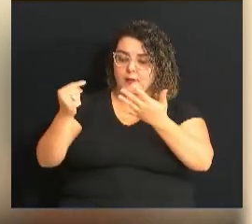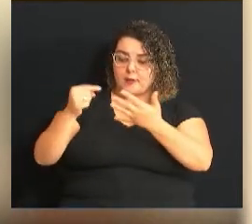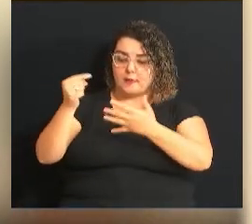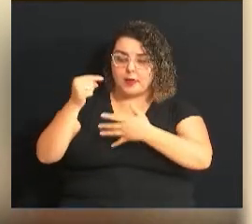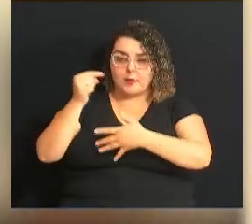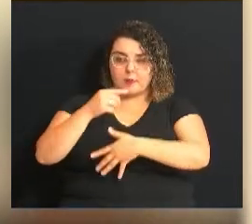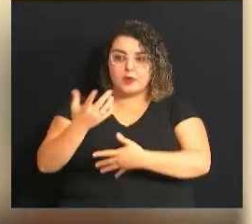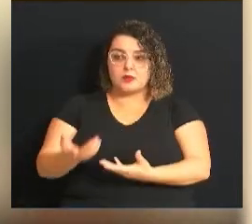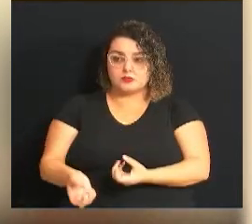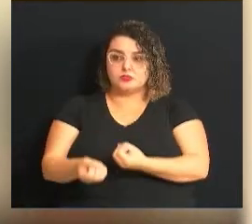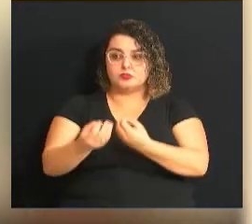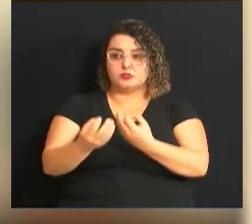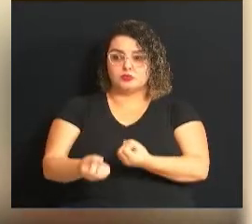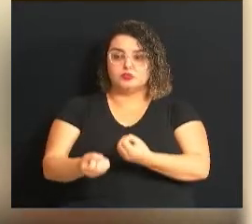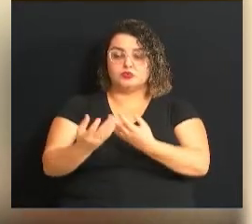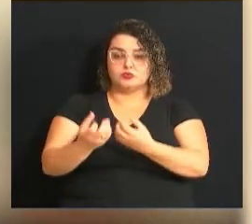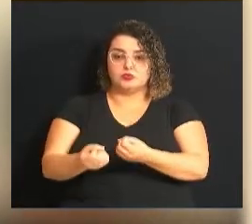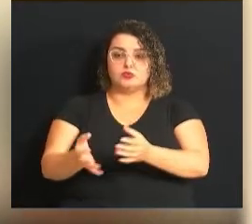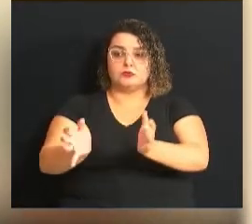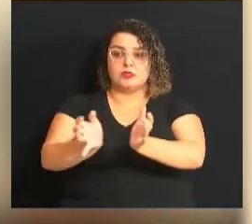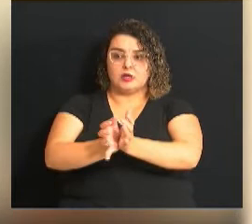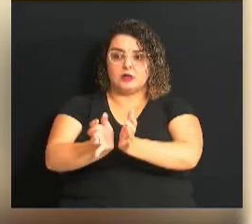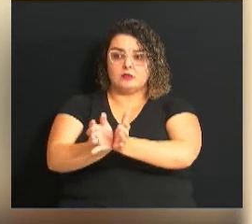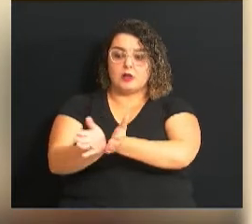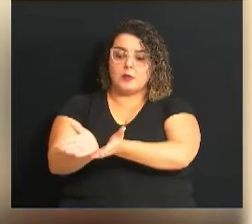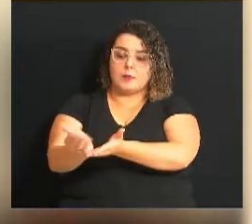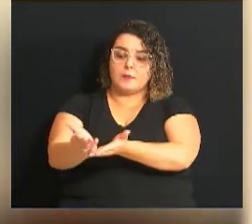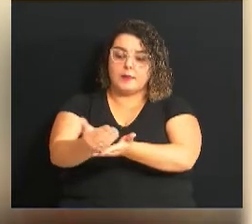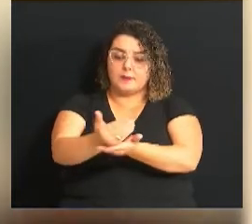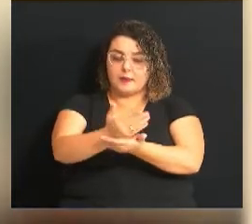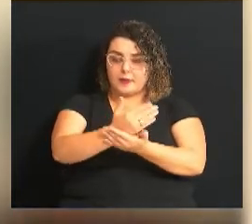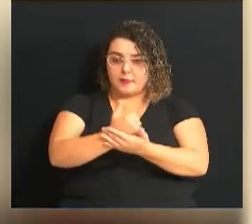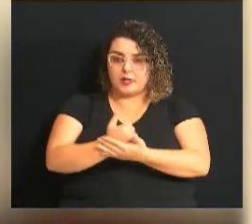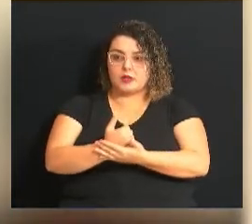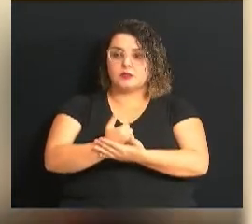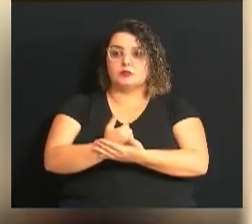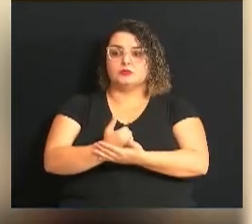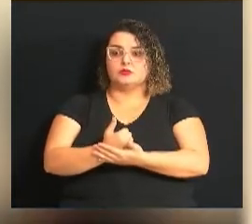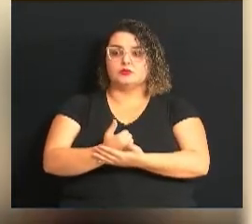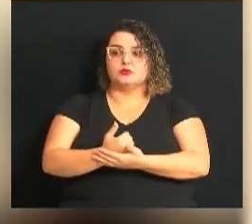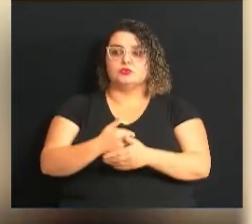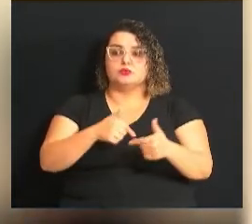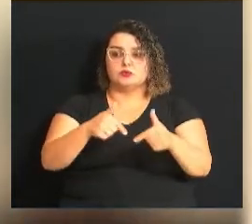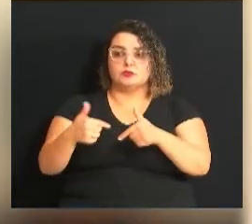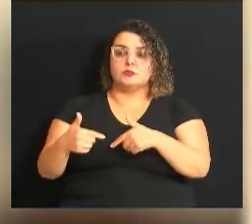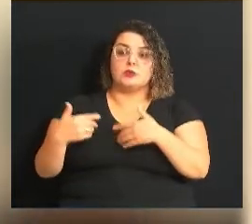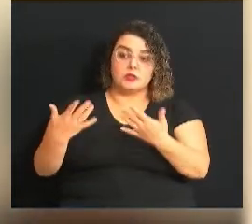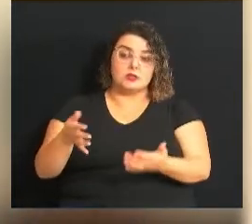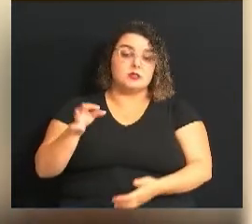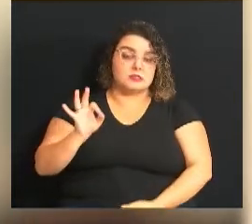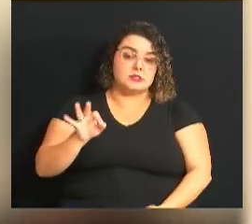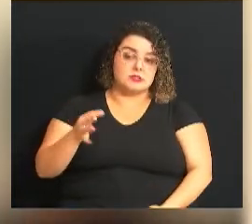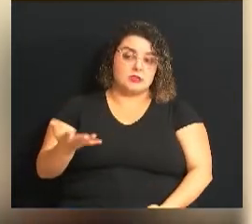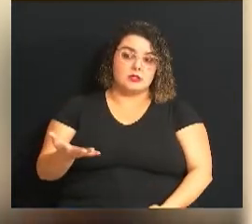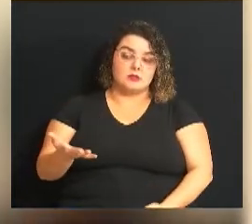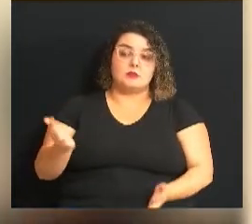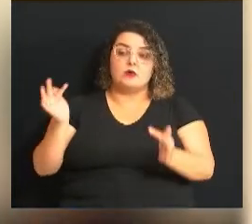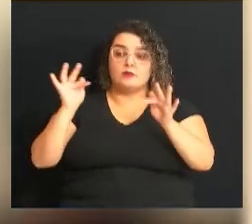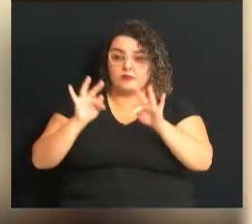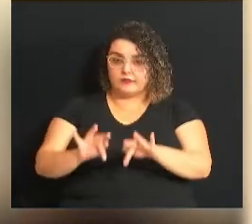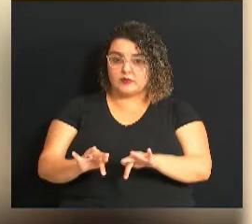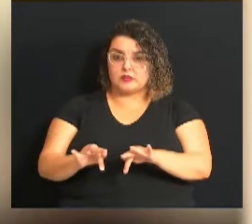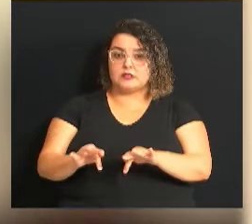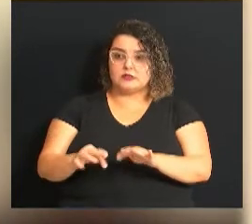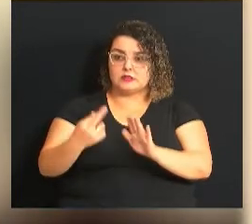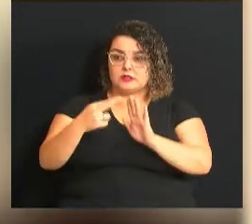os dados que a comissão colheu durante o seu trabalho. E certamente finalizaremos o relatório